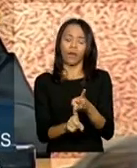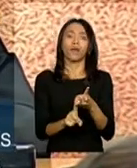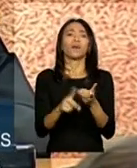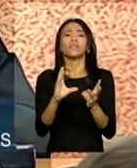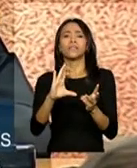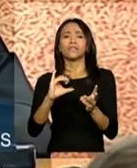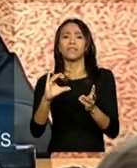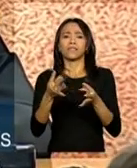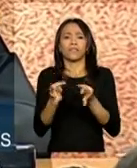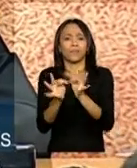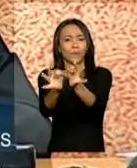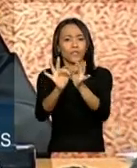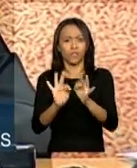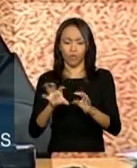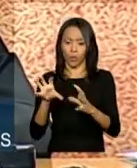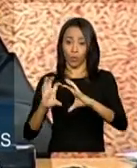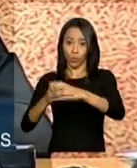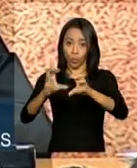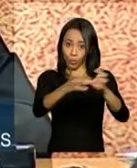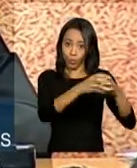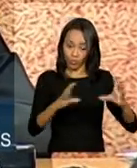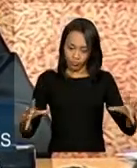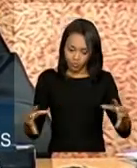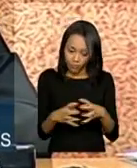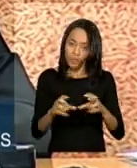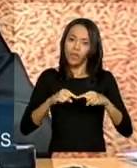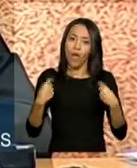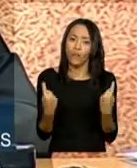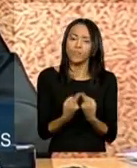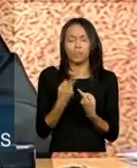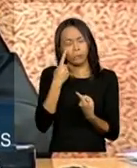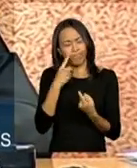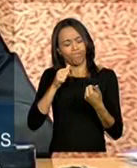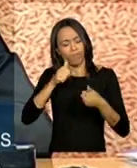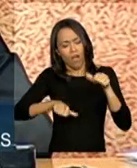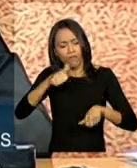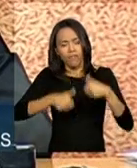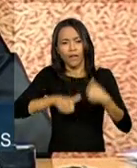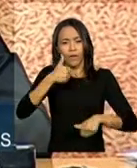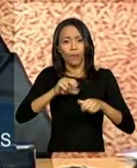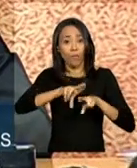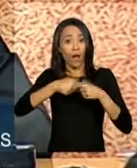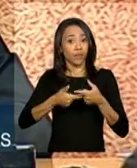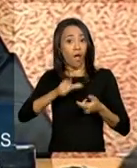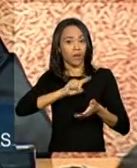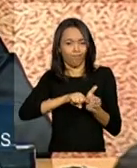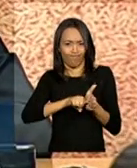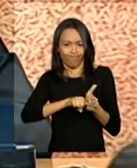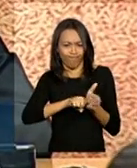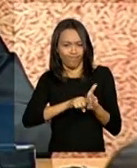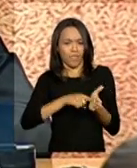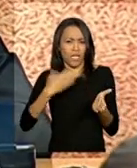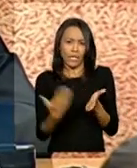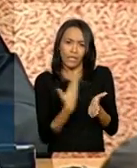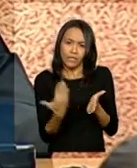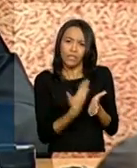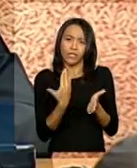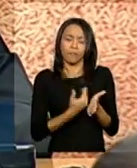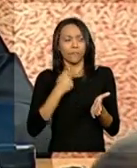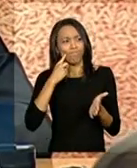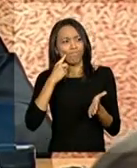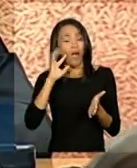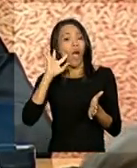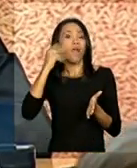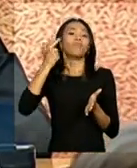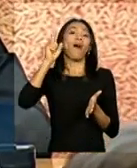e Tecnologia na qual esse grupo avaliou a partir dessas evidências eh encontradas na literatura que esse deveria